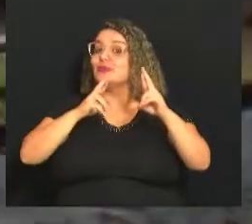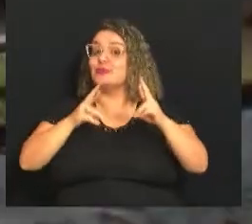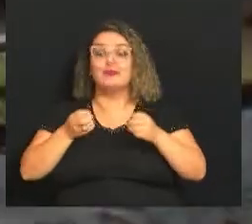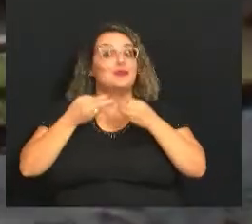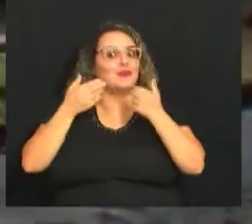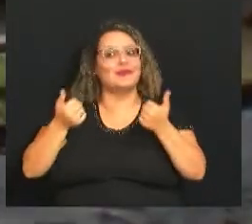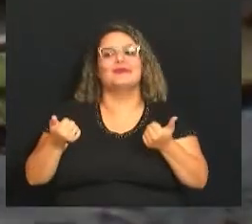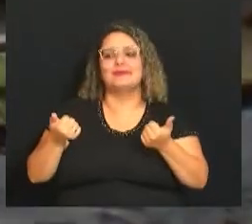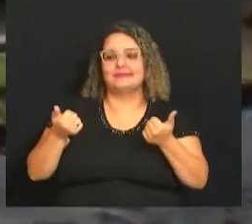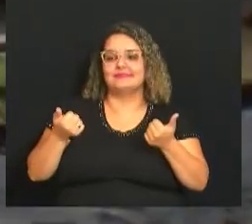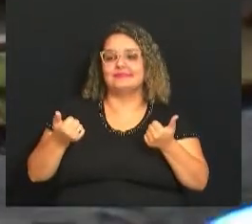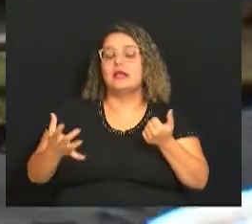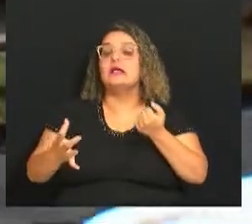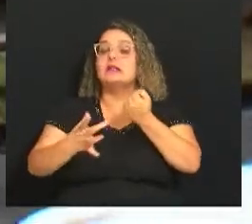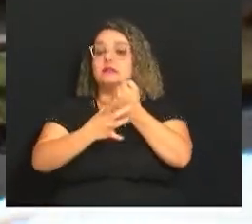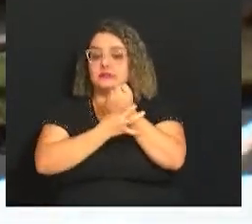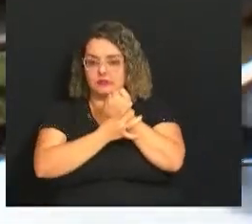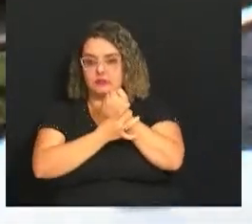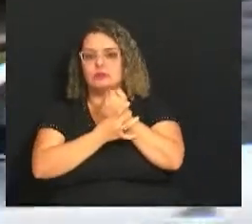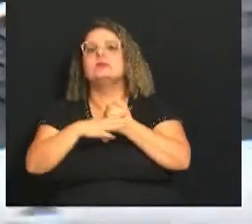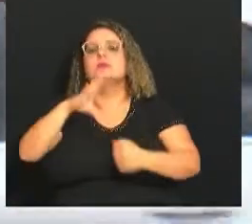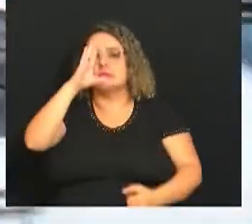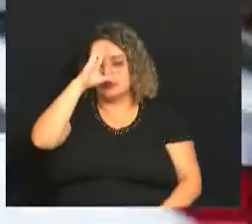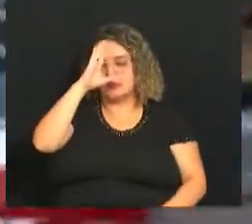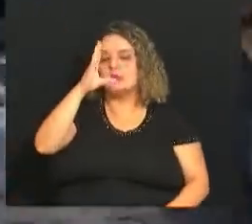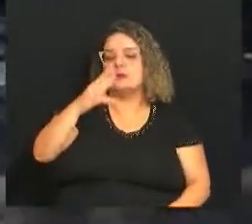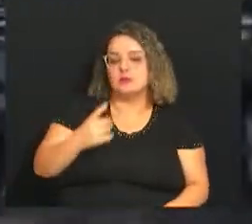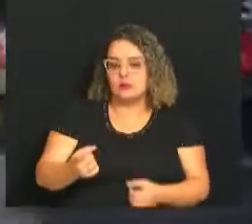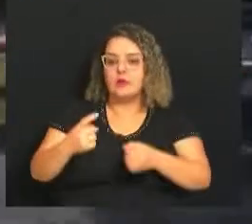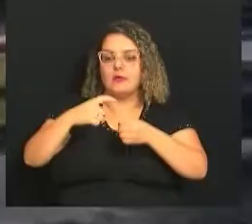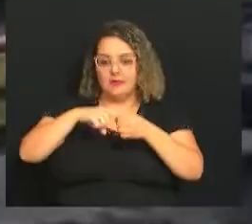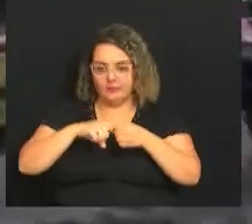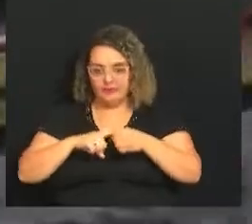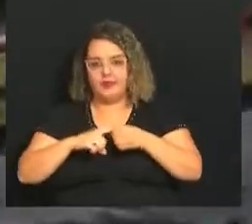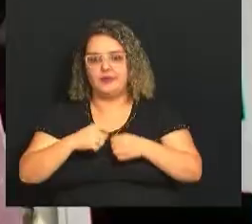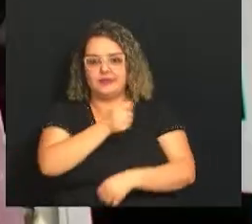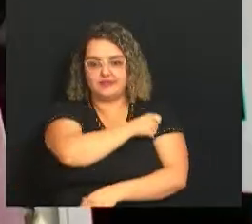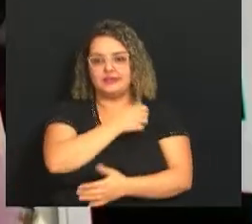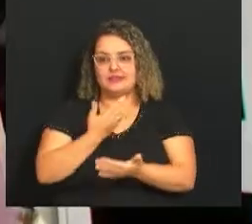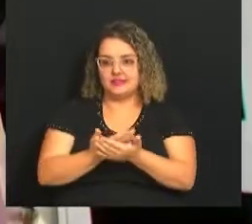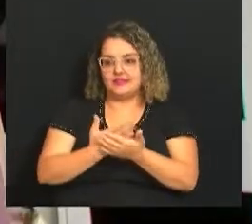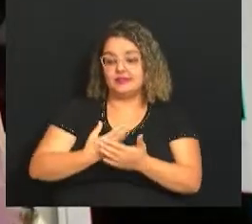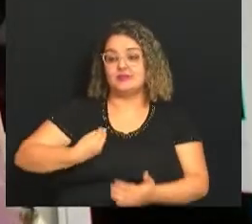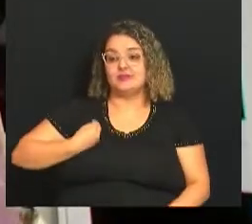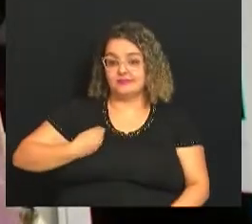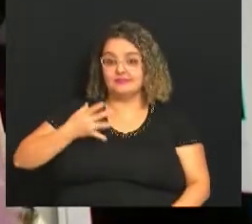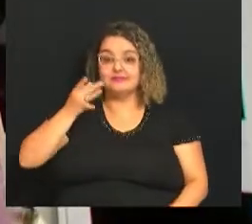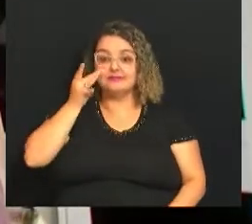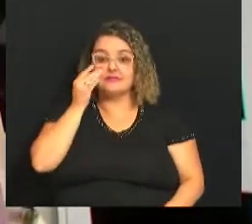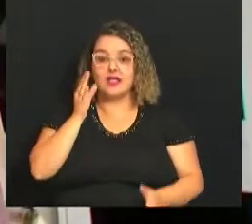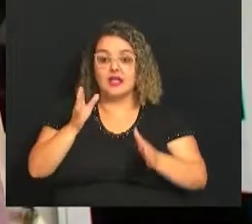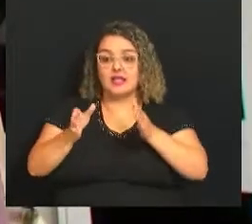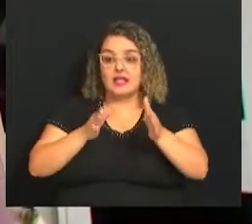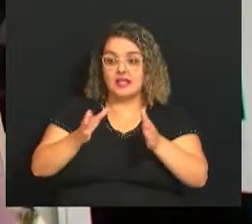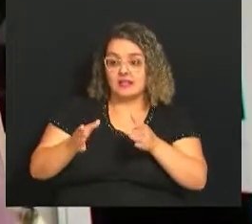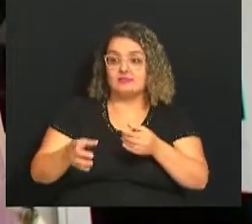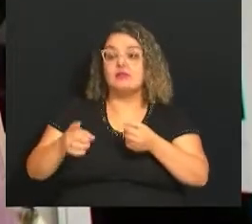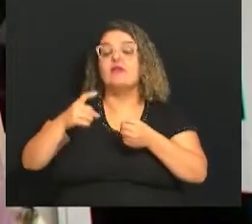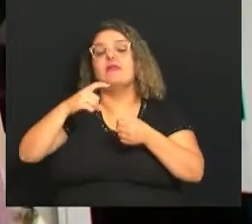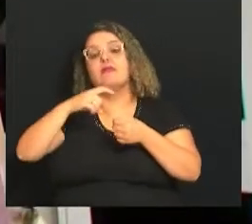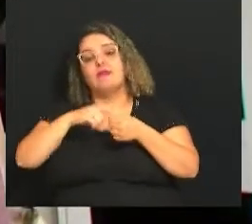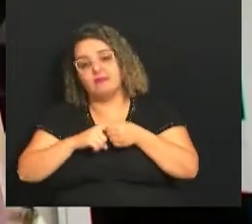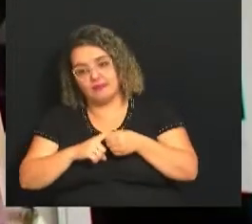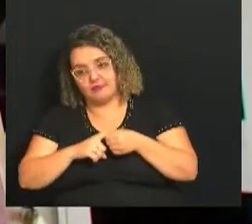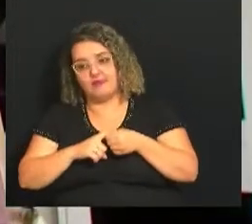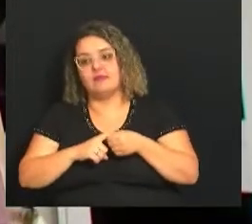A segurança foi fator primordial para a volta das aulas presenciais. E nesse momento a gente retorna